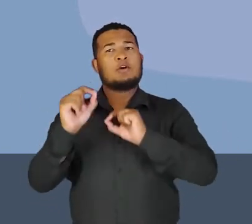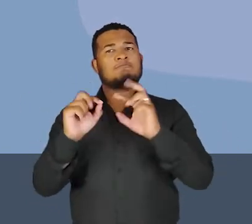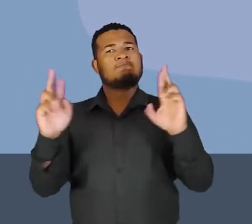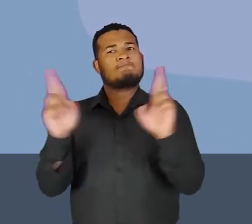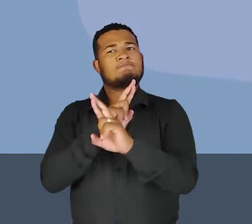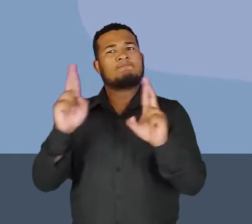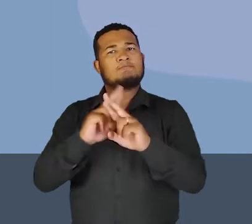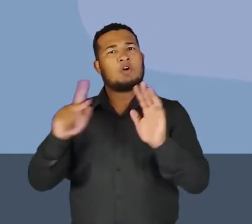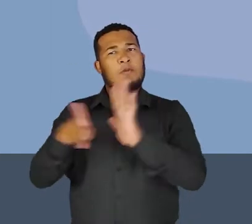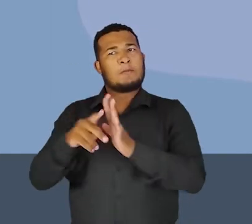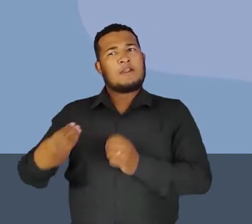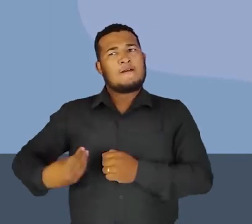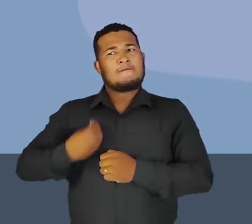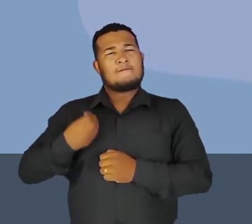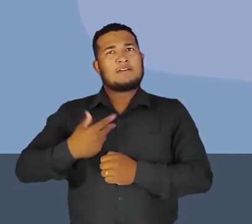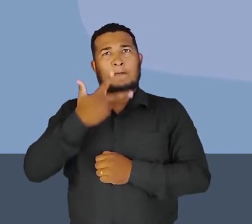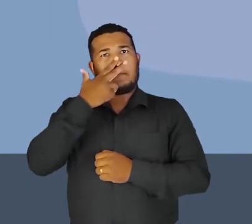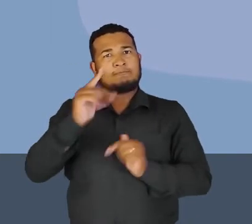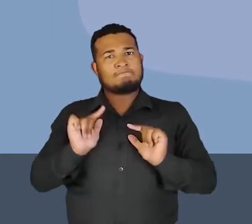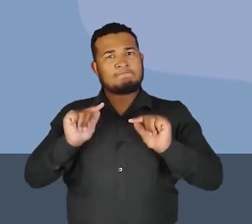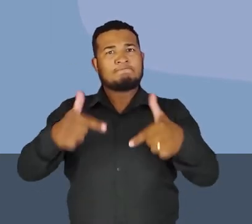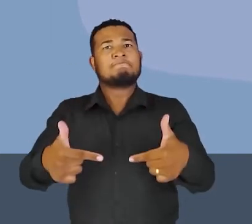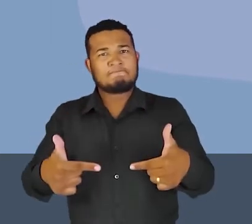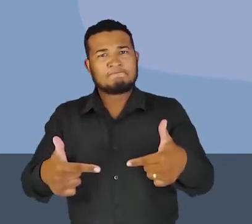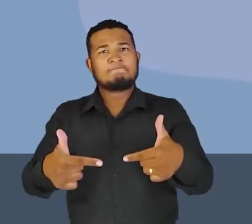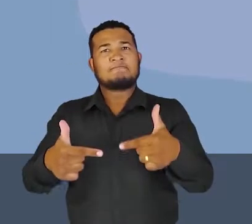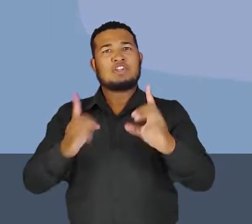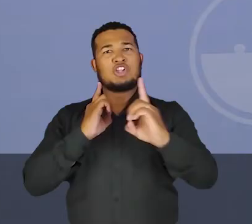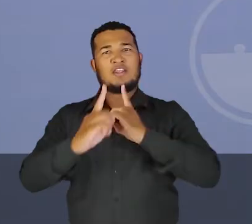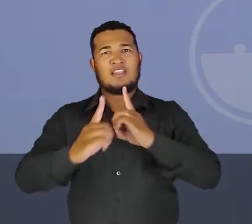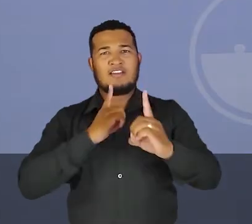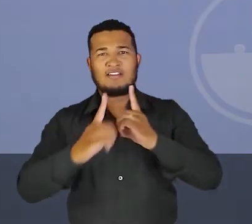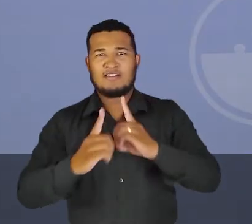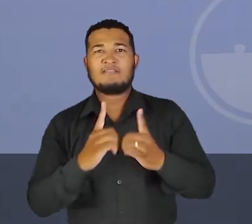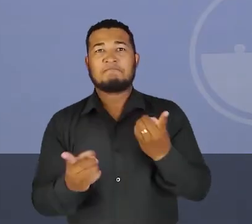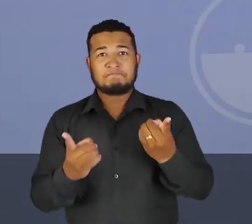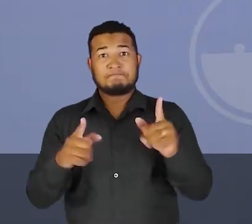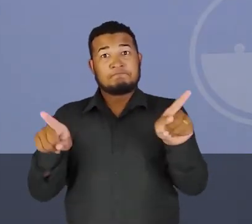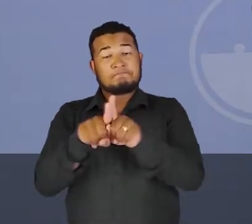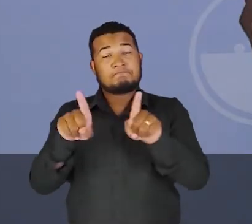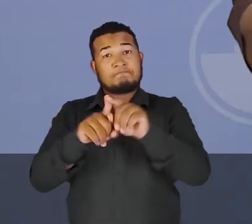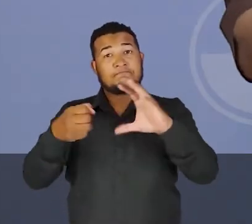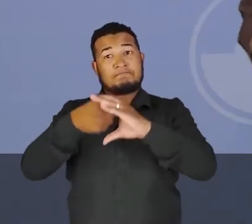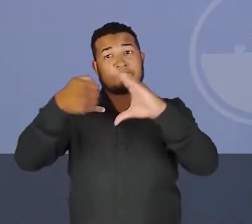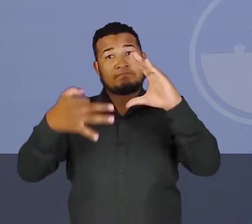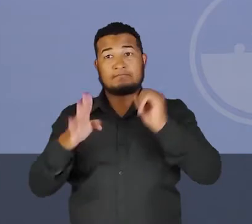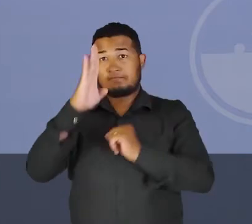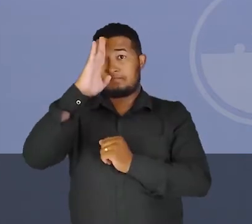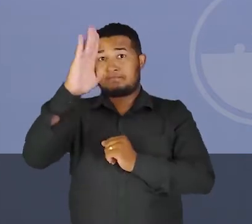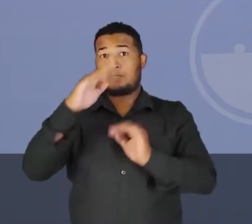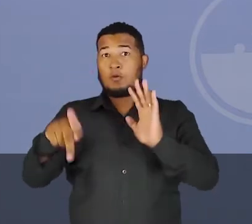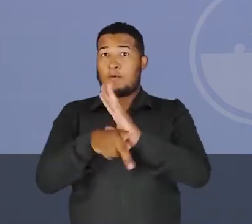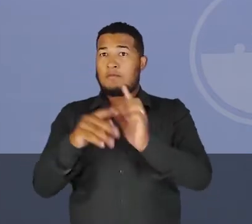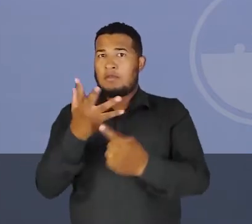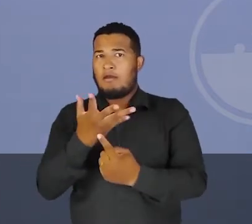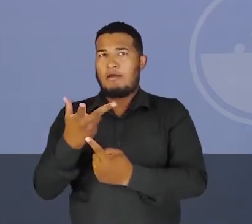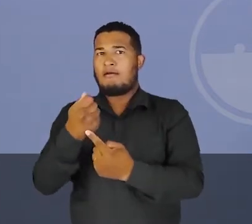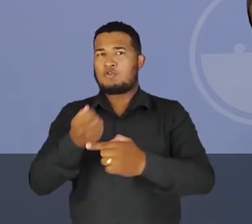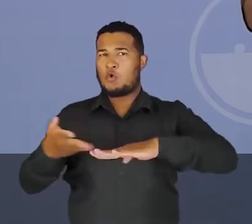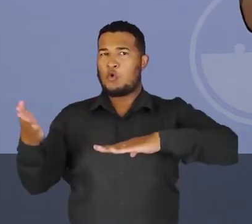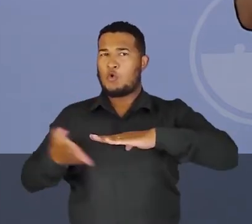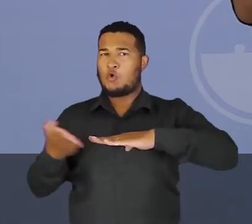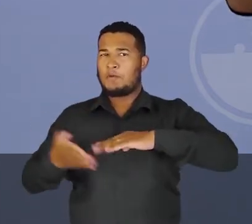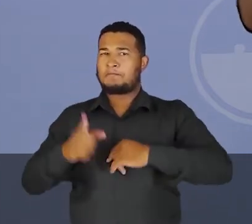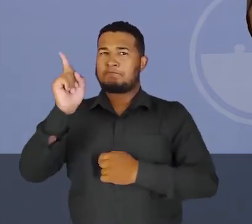muito mais ativa, né? Muito mais dinâmica. E a característica fundamental da arte contemporânea, né,